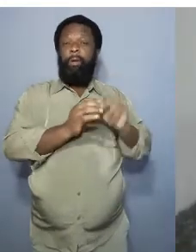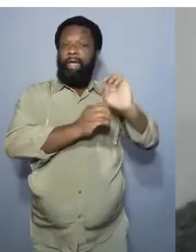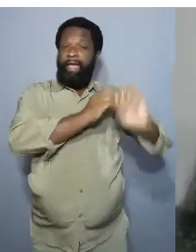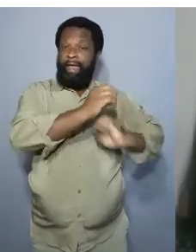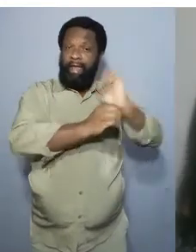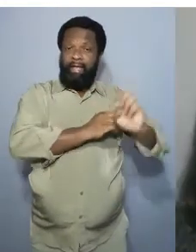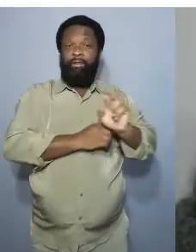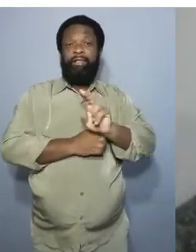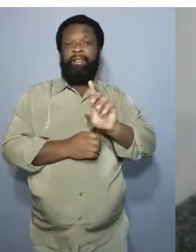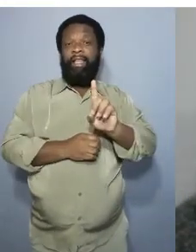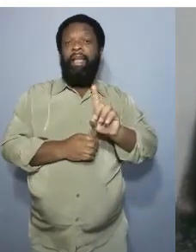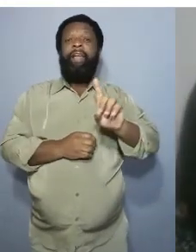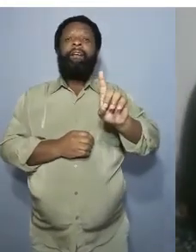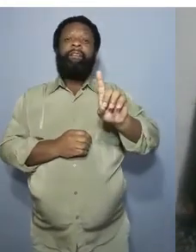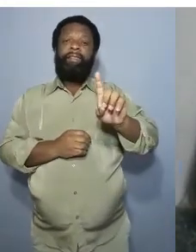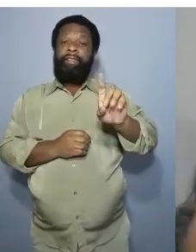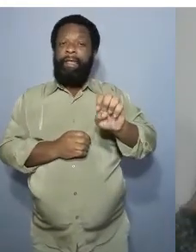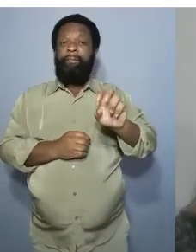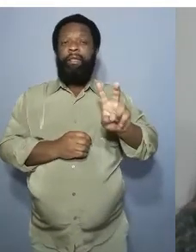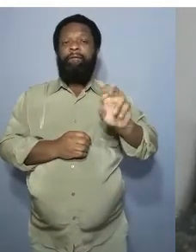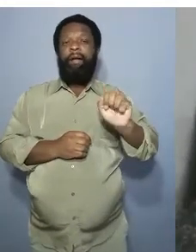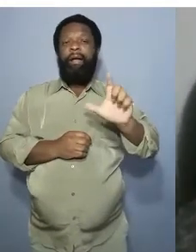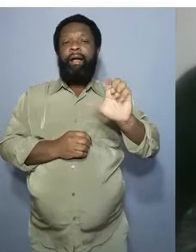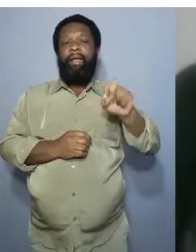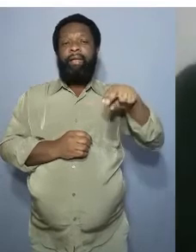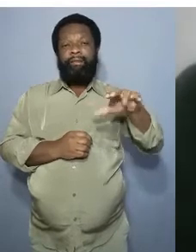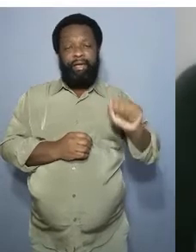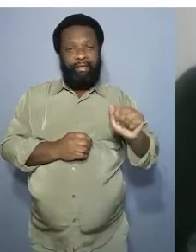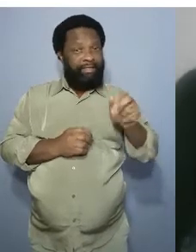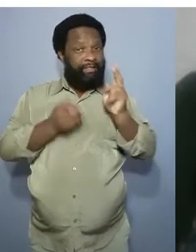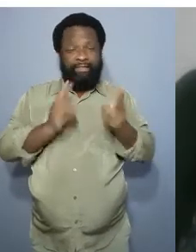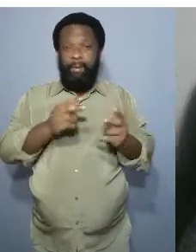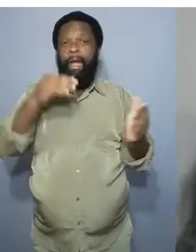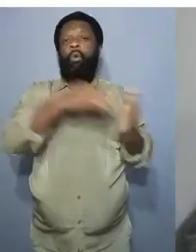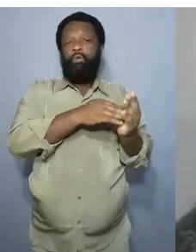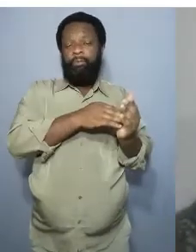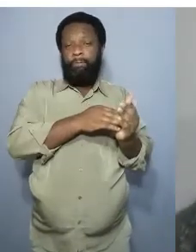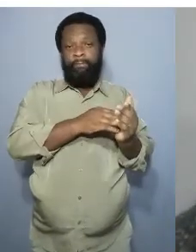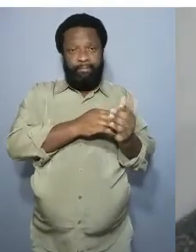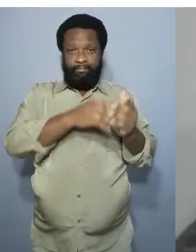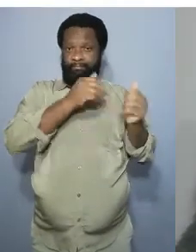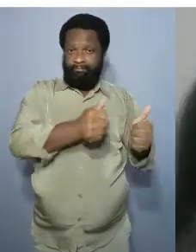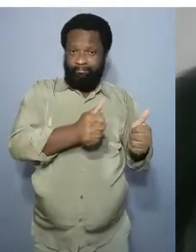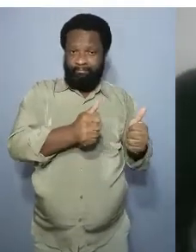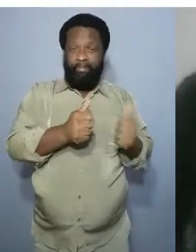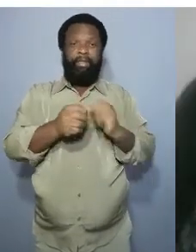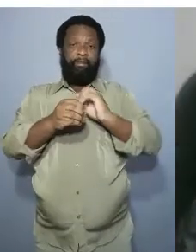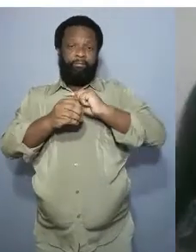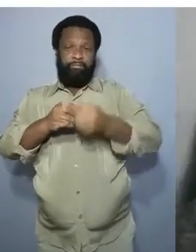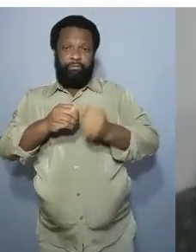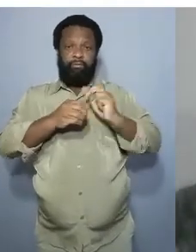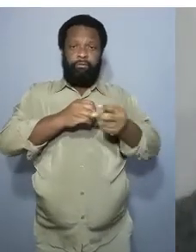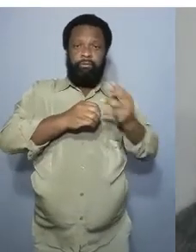chamam elétrons de valência. Então, caso a questão pergunte, a camada de valência é sempre a última camada e os elétrons de valência, os